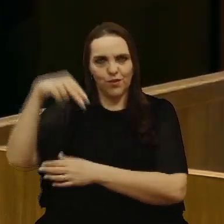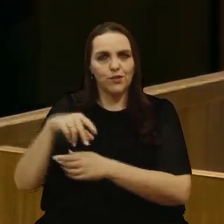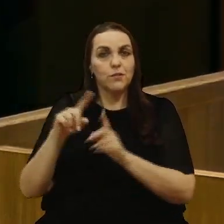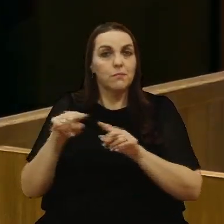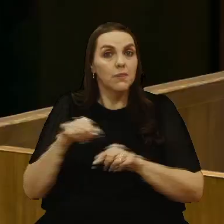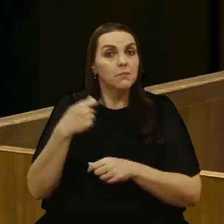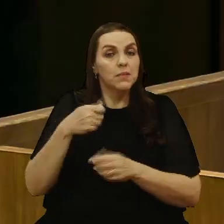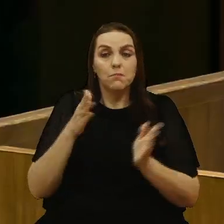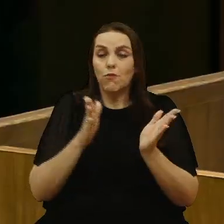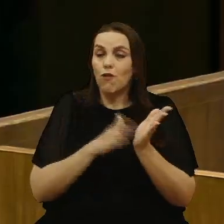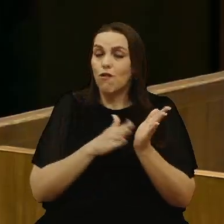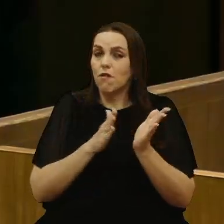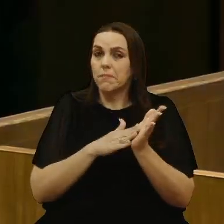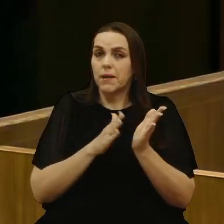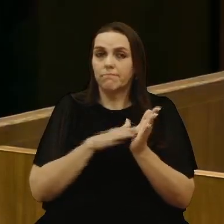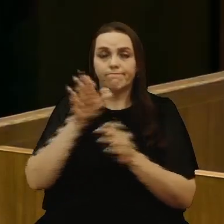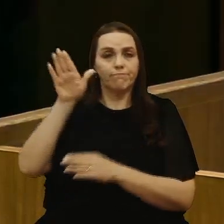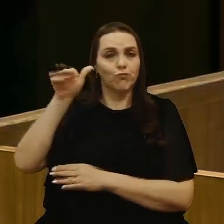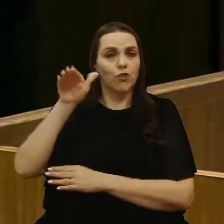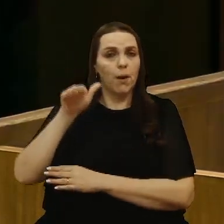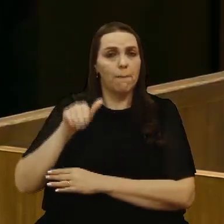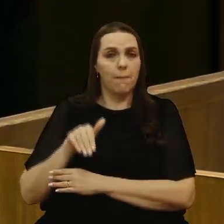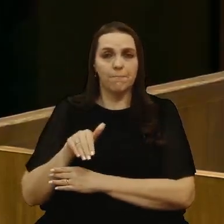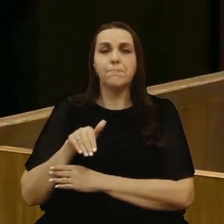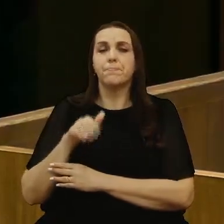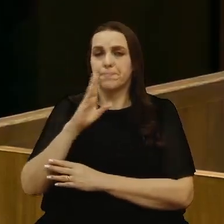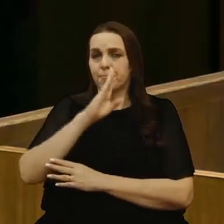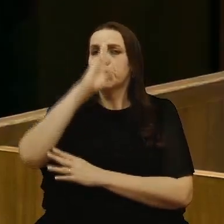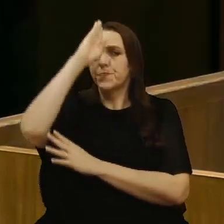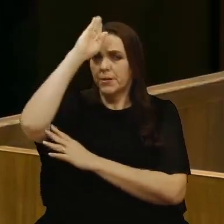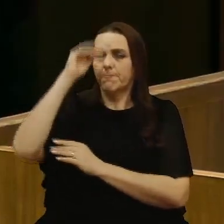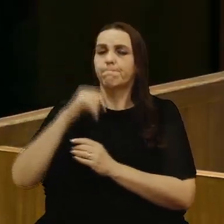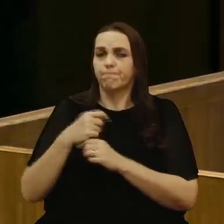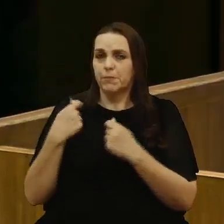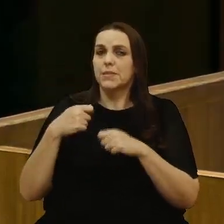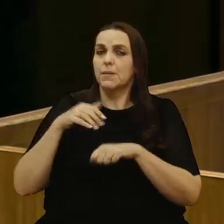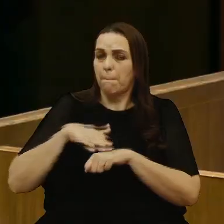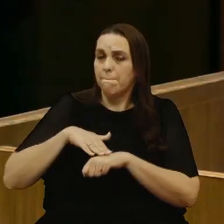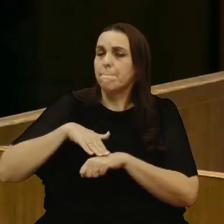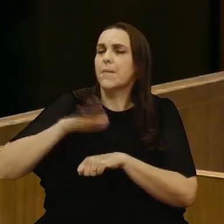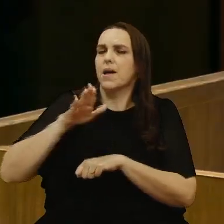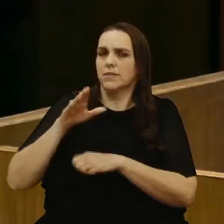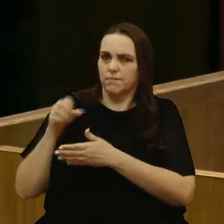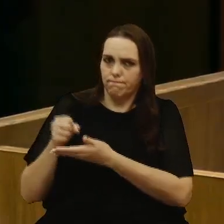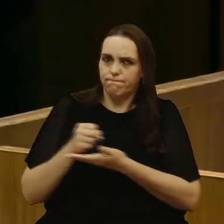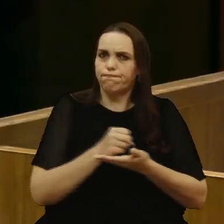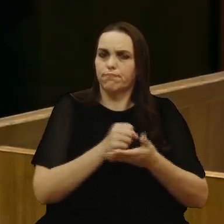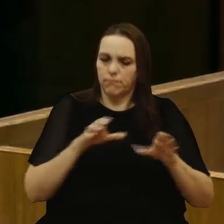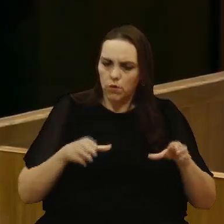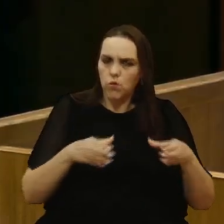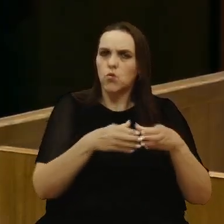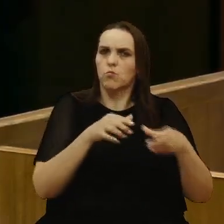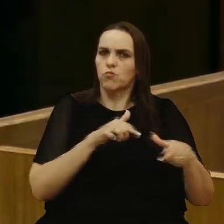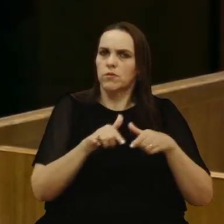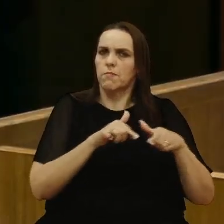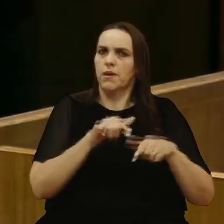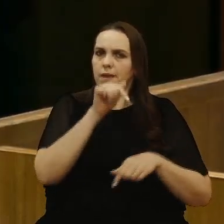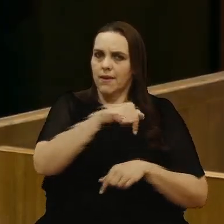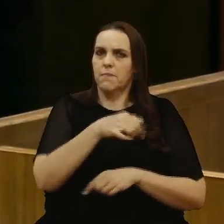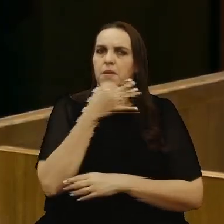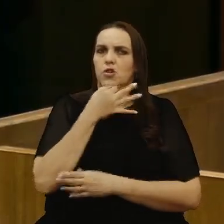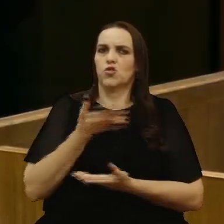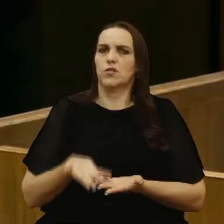que cobrar o chamamento dos bombeiros, a gente tem que pedir mais efetivo para Caxias do Sul, porque funcionar